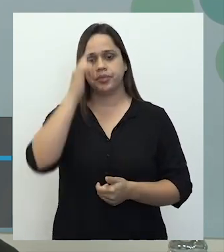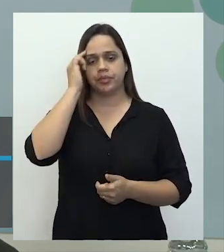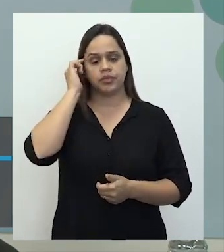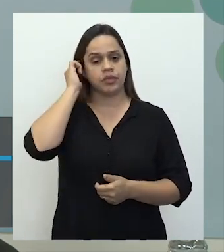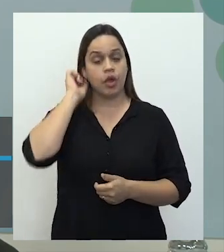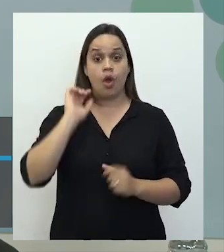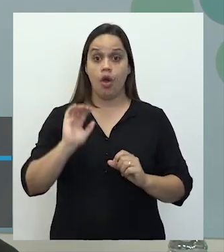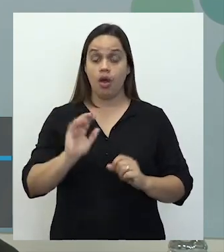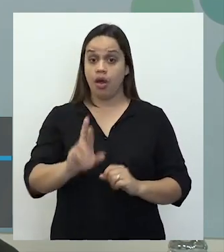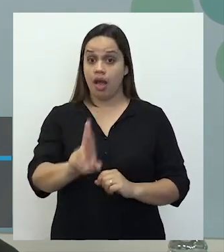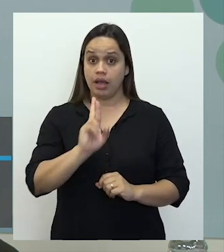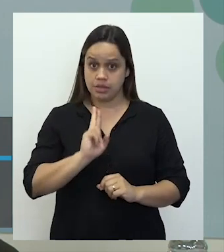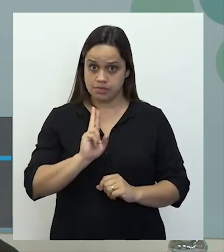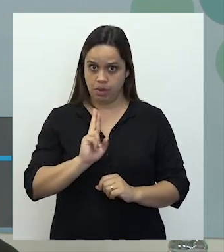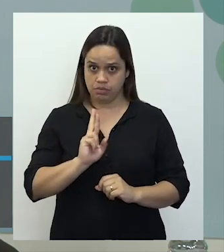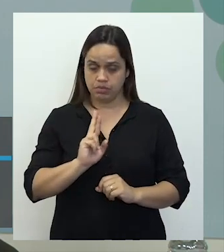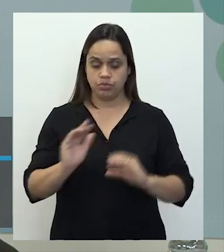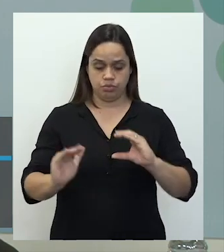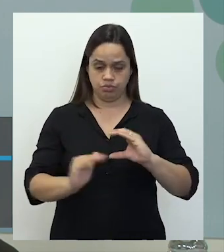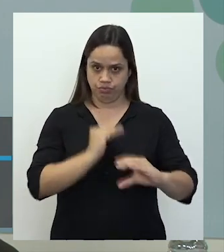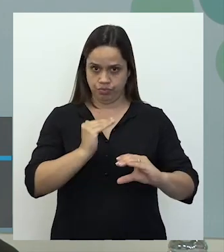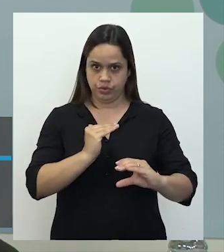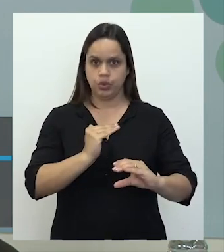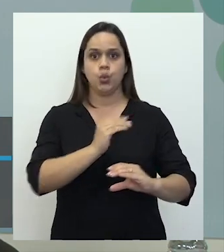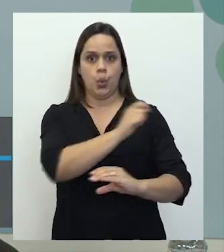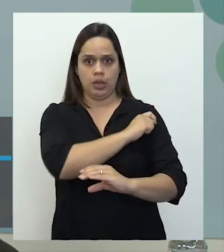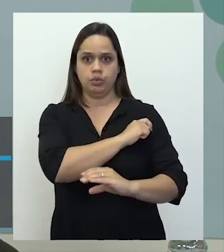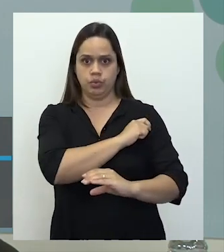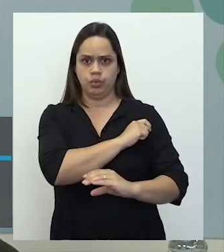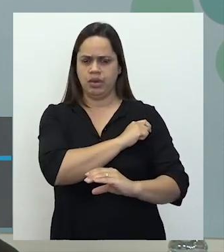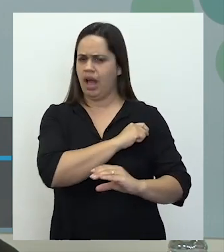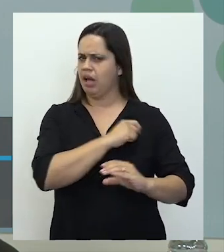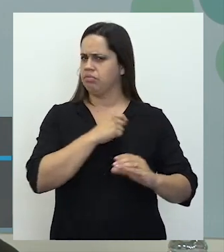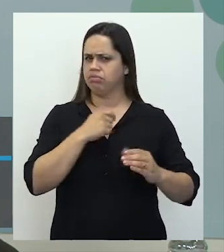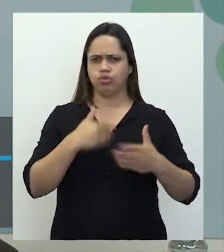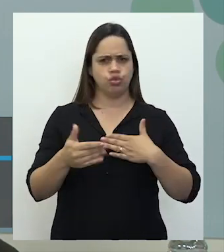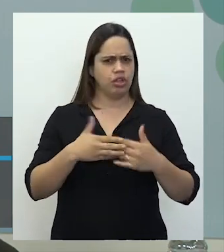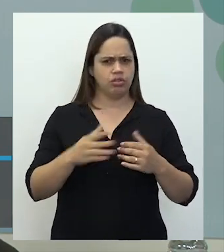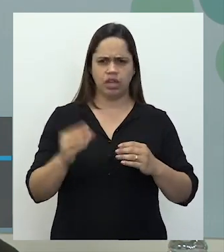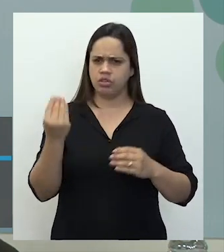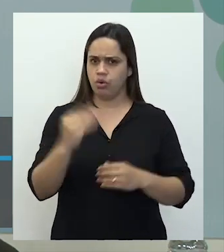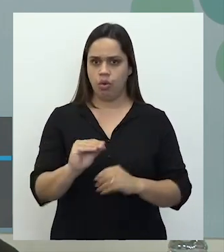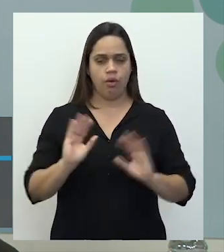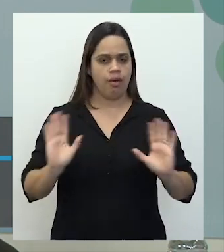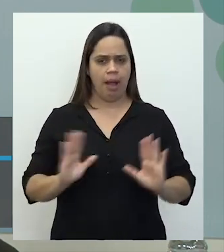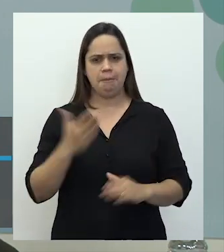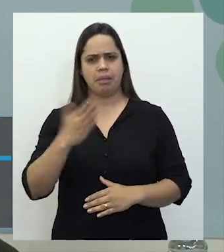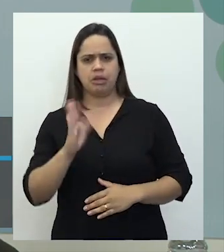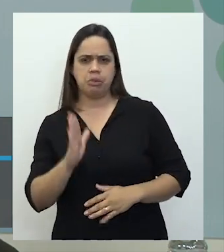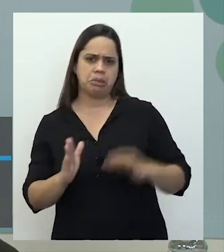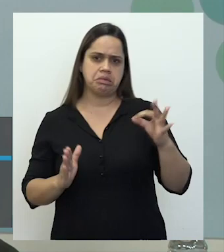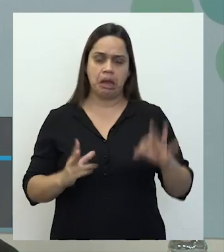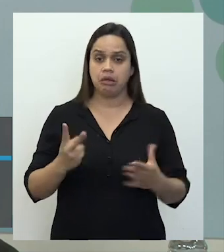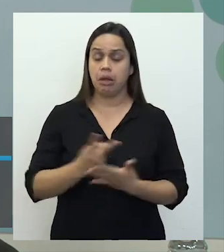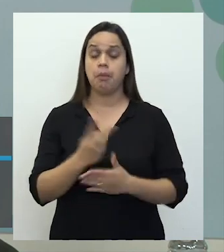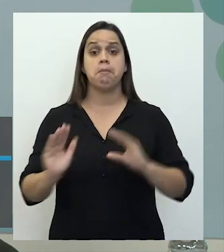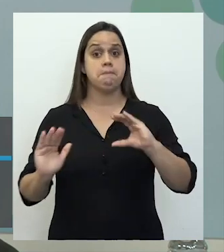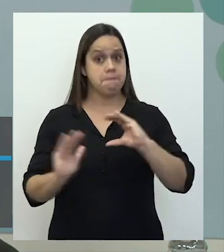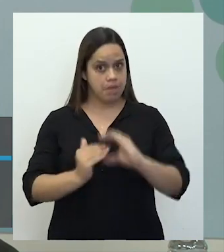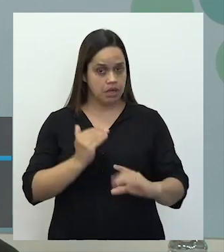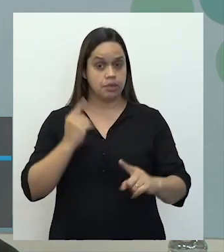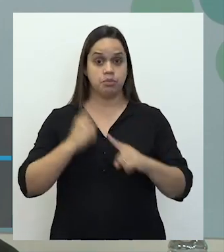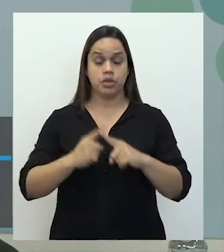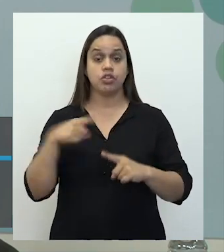a resposta do aluno do jeito que eles responderem. Se responderem mais ou menos, isso é muito bom para a gente. A gente precisa saber